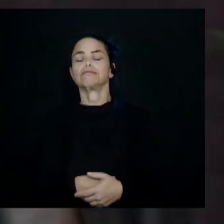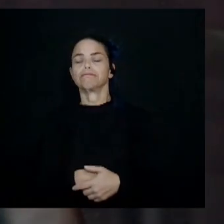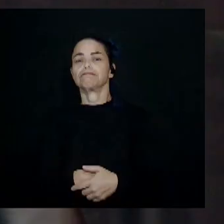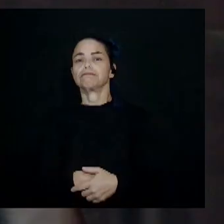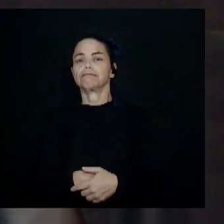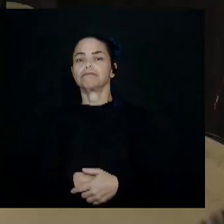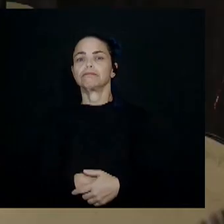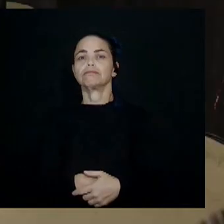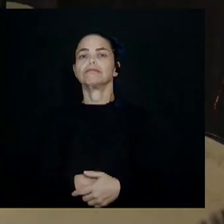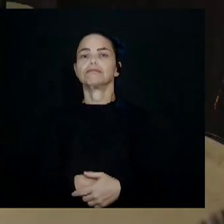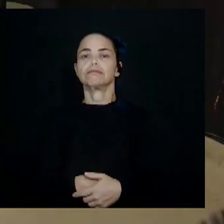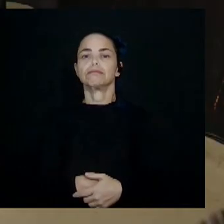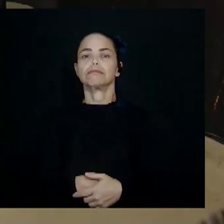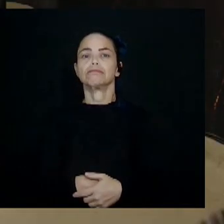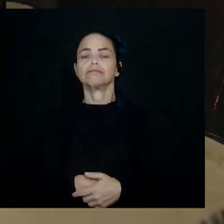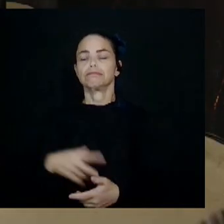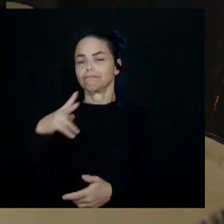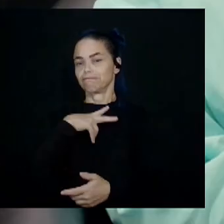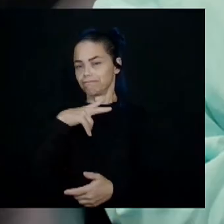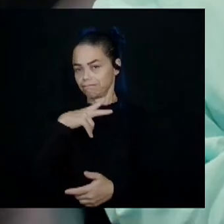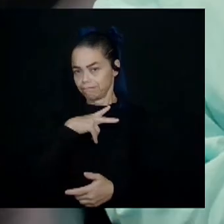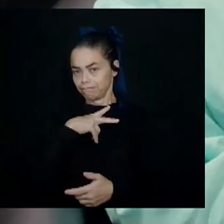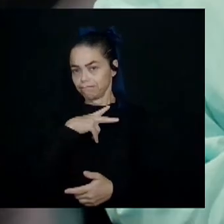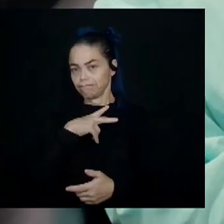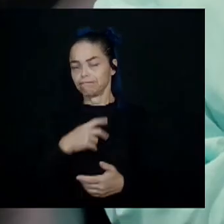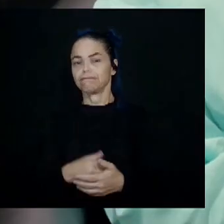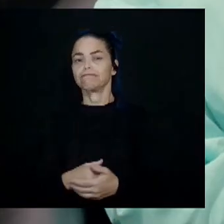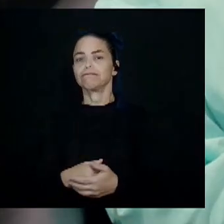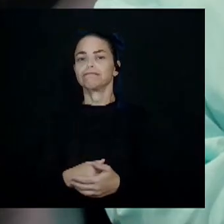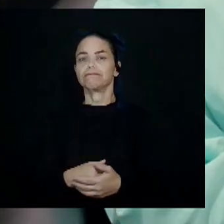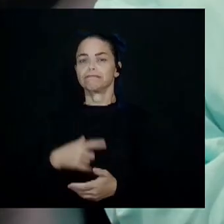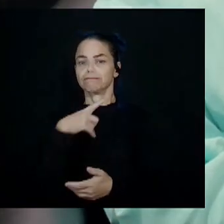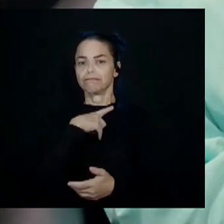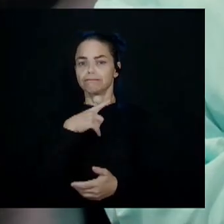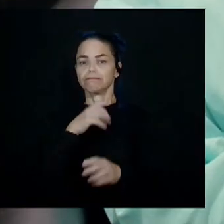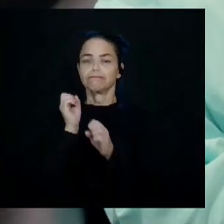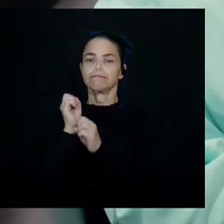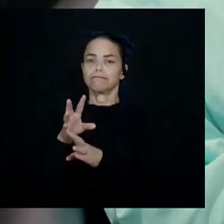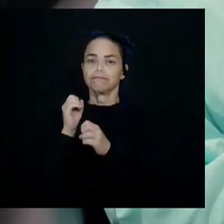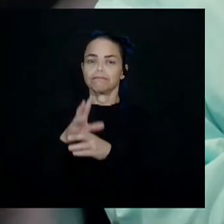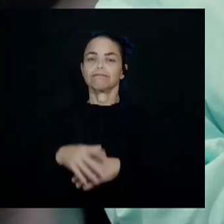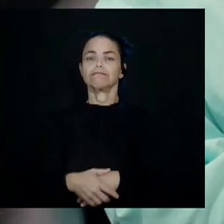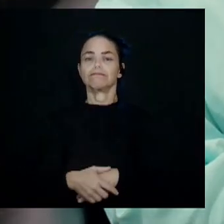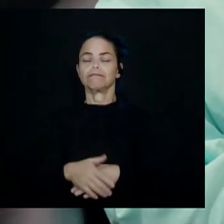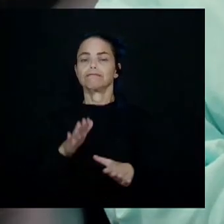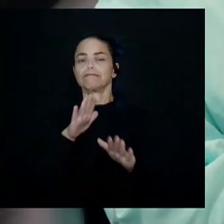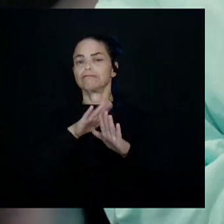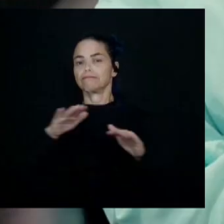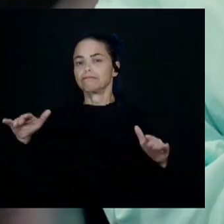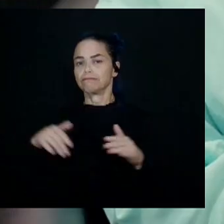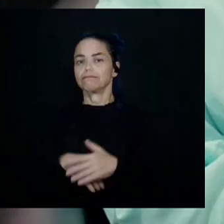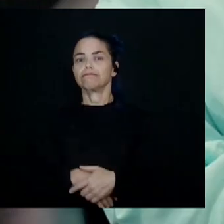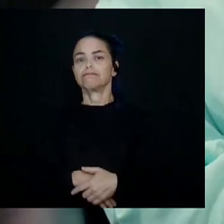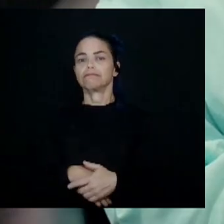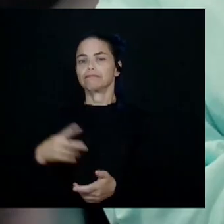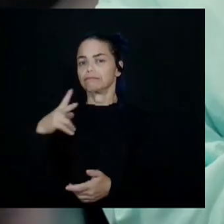A privacidade. A gente tem que ensinar para as nossas crianças a questão